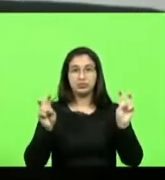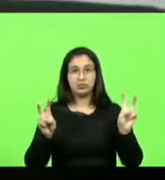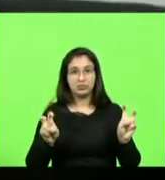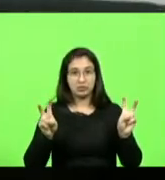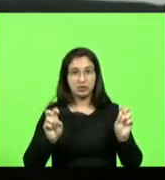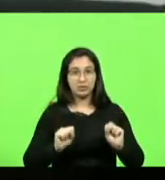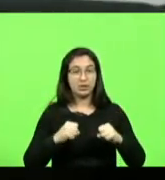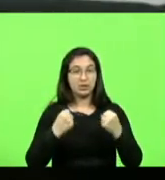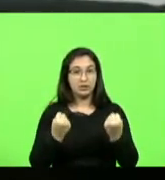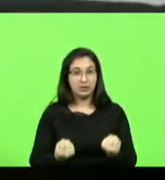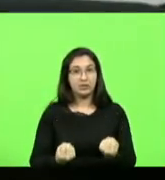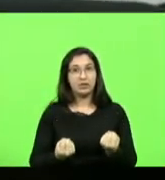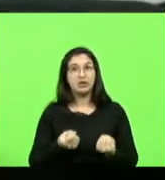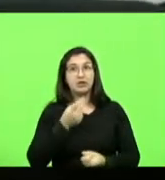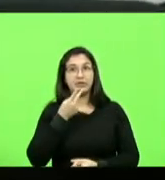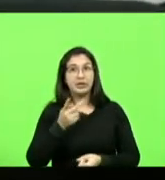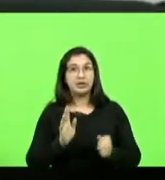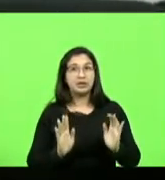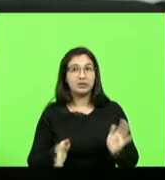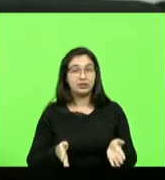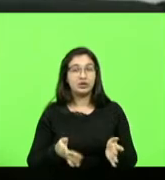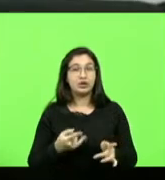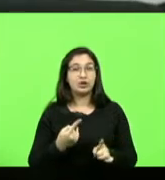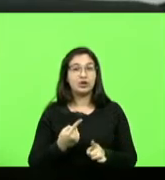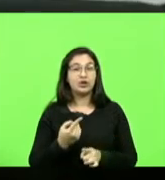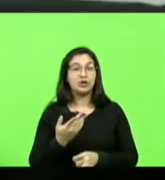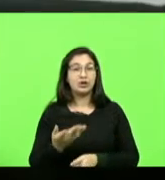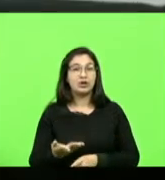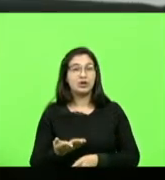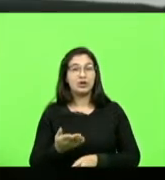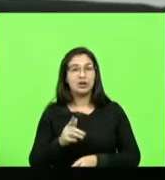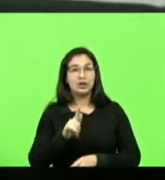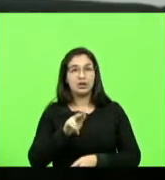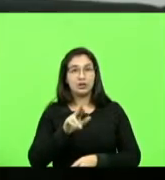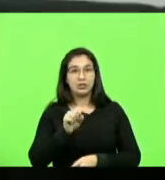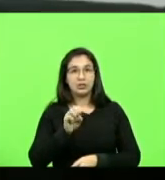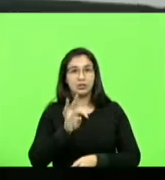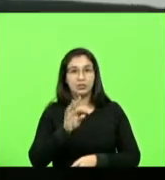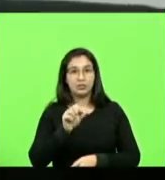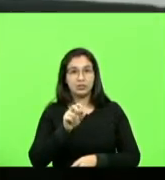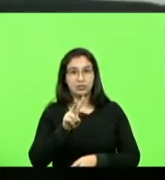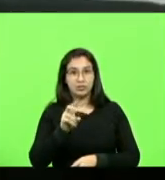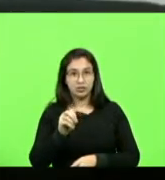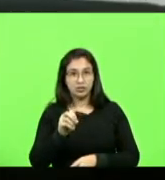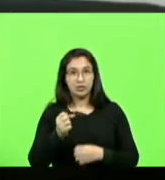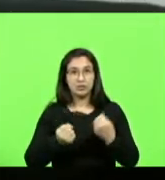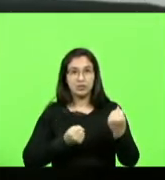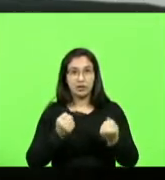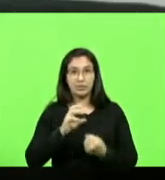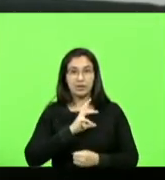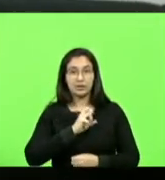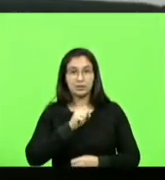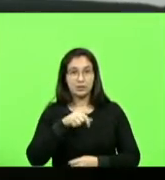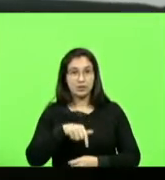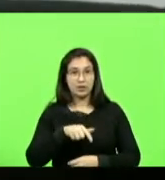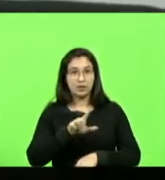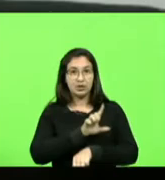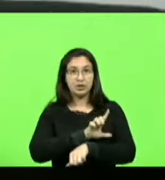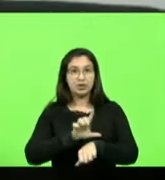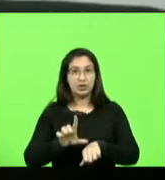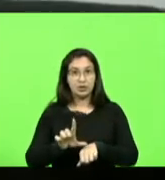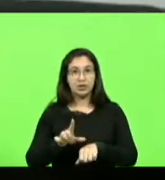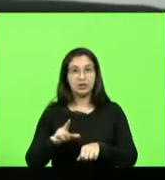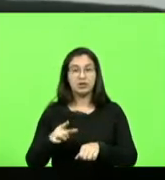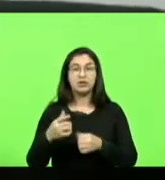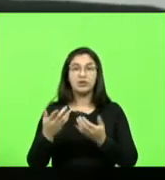agora, nesse instante, com o doutor Gustavo, que trabalha no SAMU aqui de Lages, solicitando apoio. Eu falei, conta com a gente